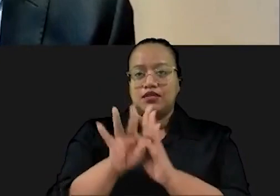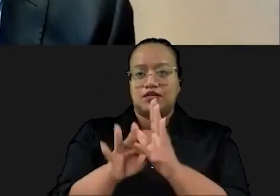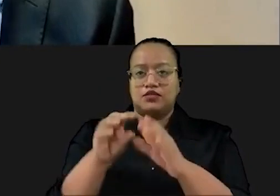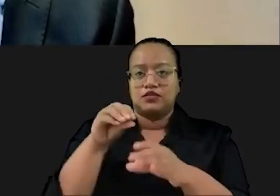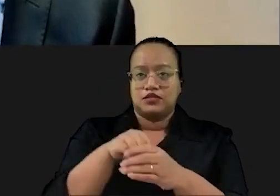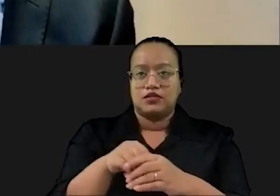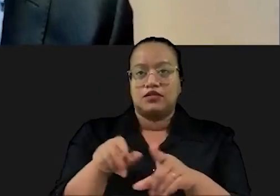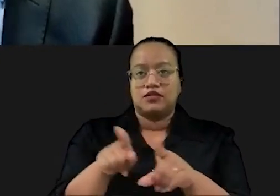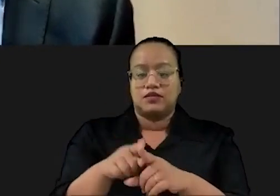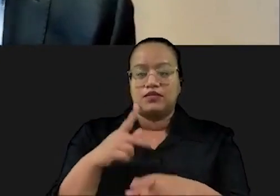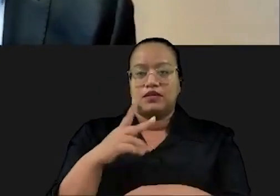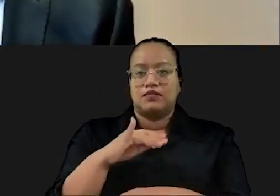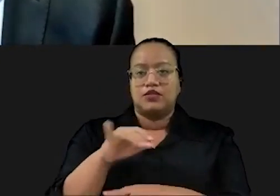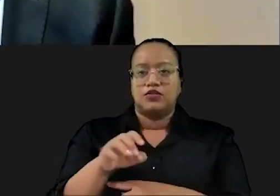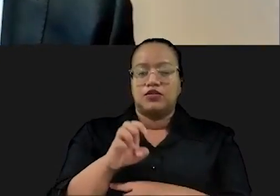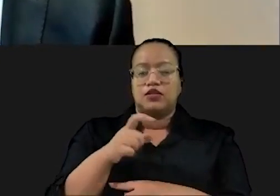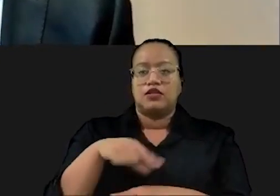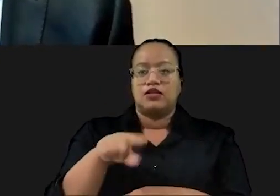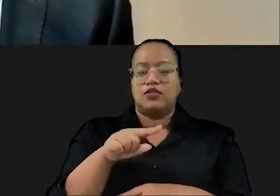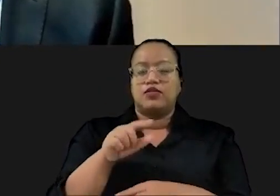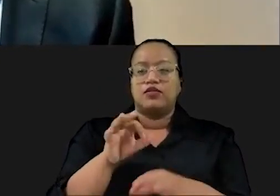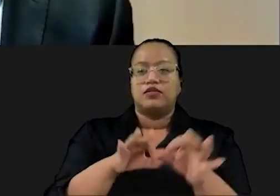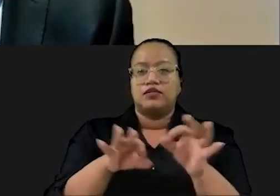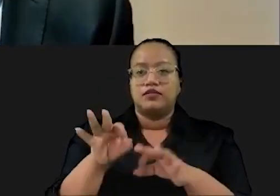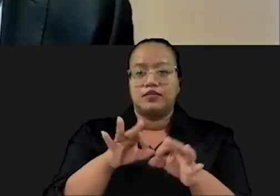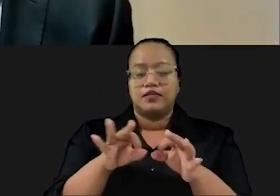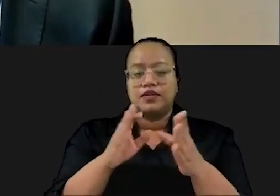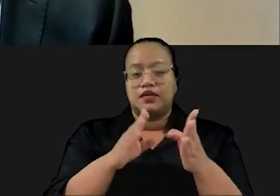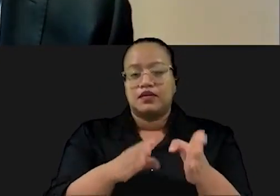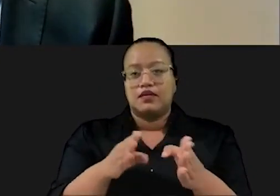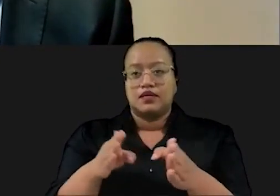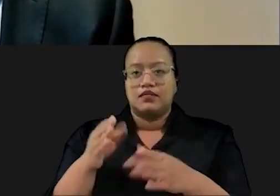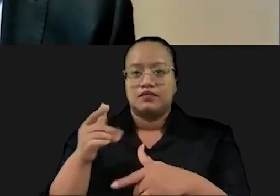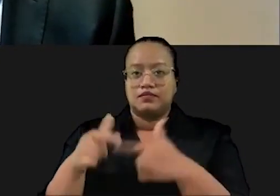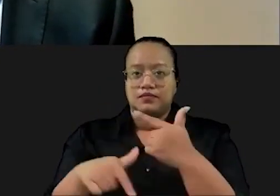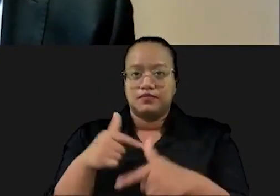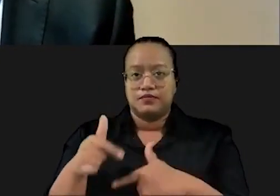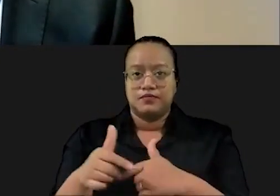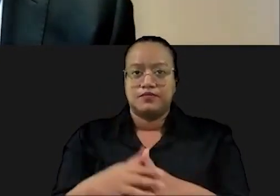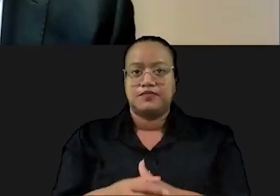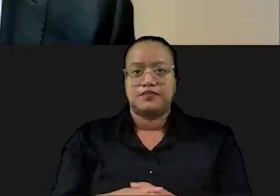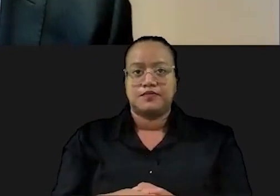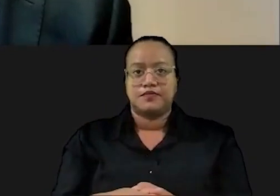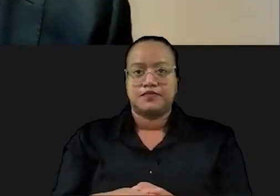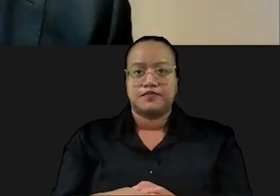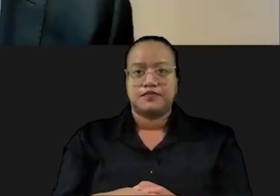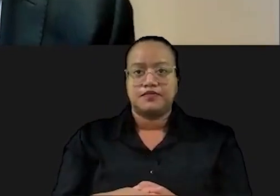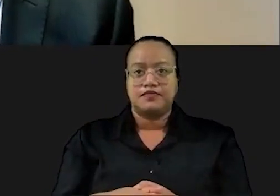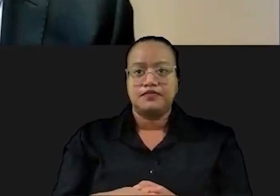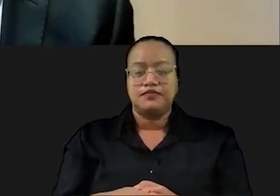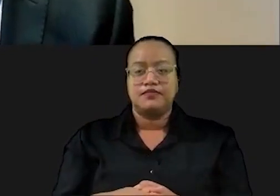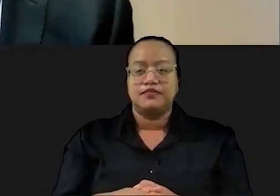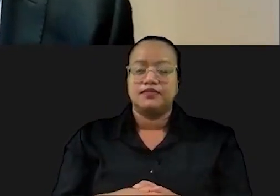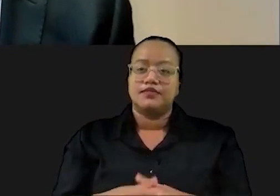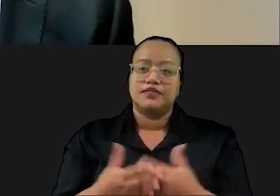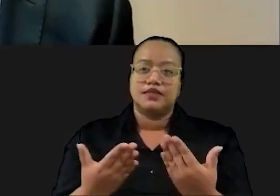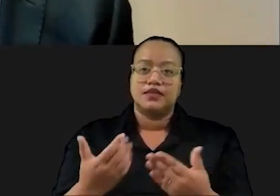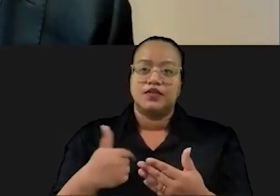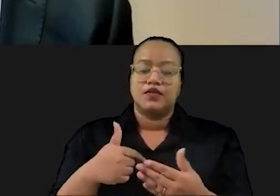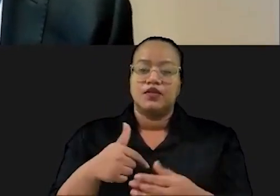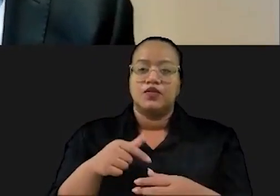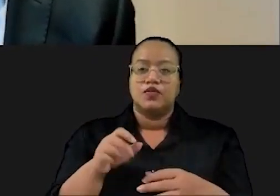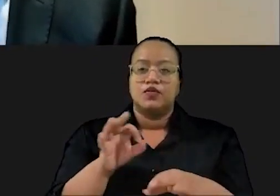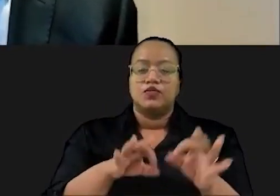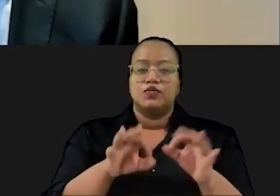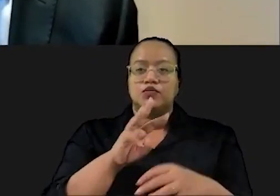fluxos processuais lá dentro. Então, da mesma forma que quando eu uso o Word da Microsoft, por exemplo, para digitar um